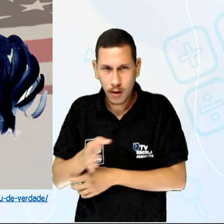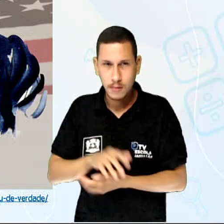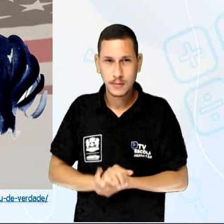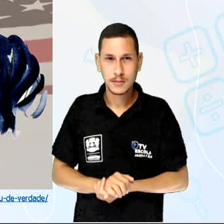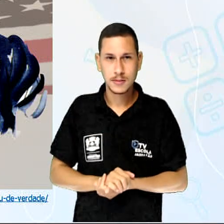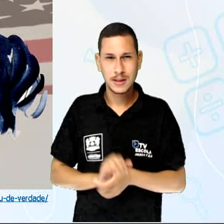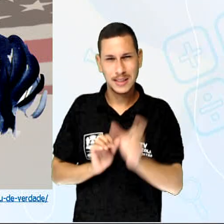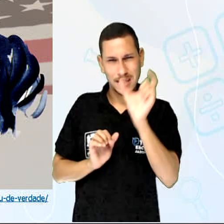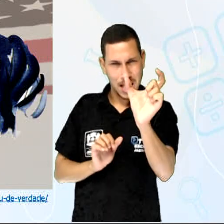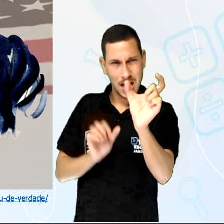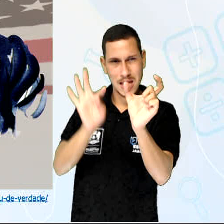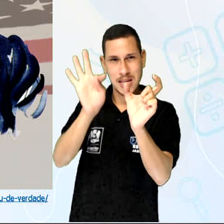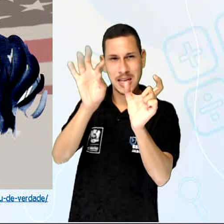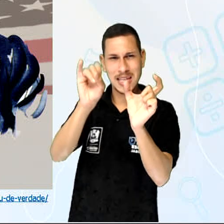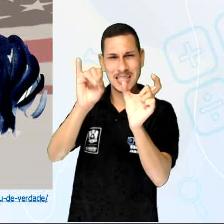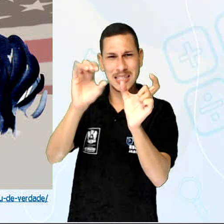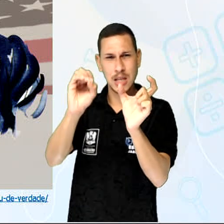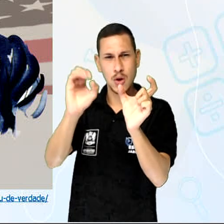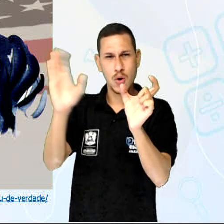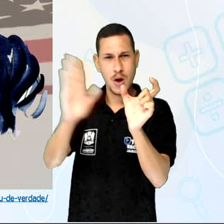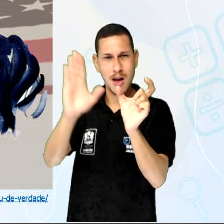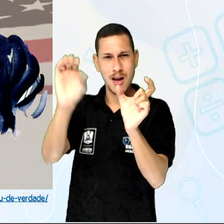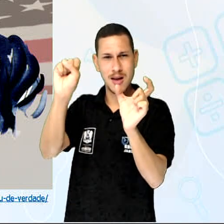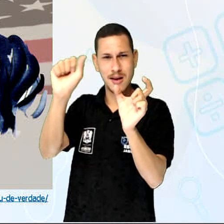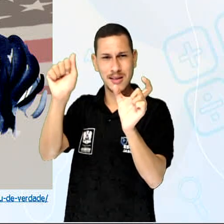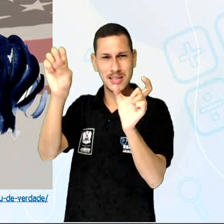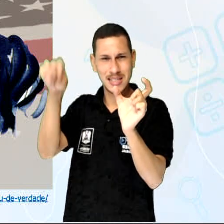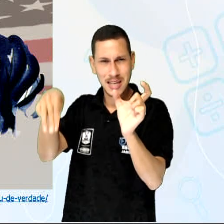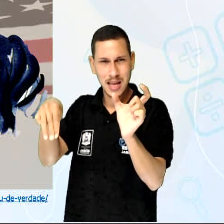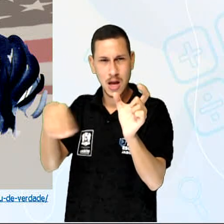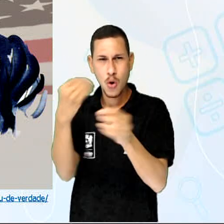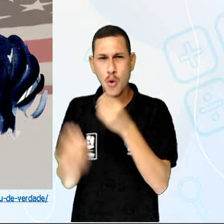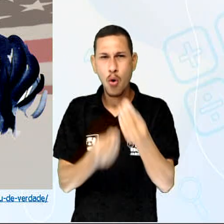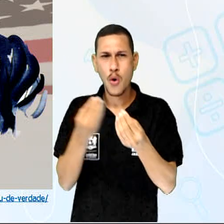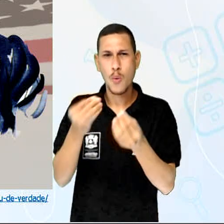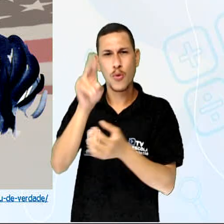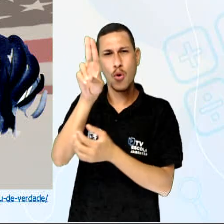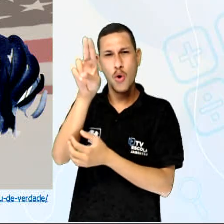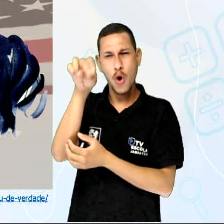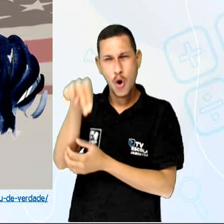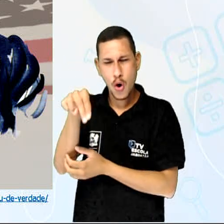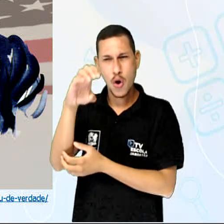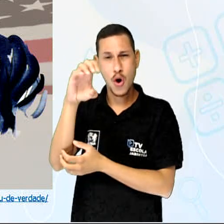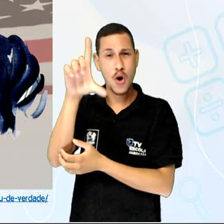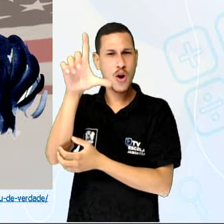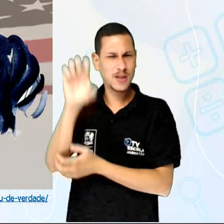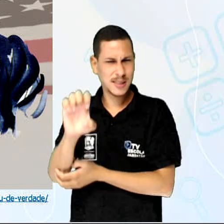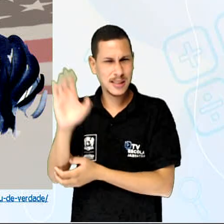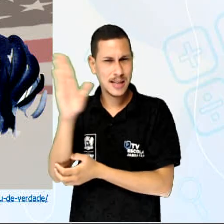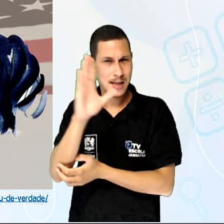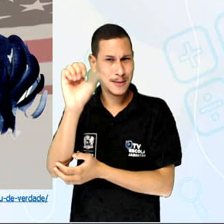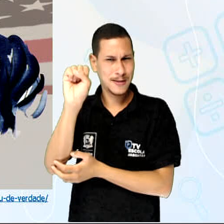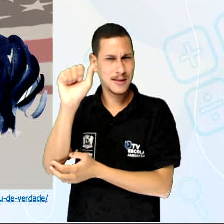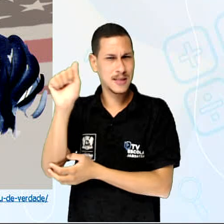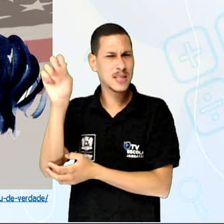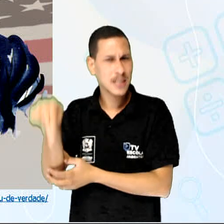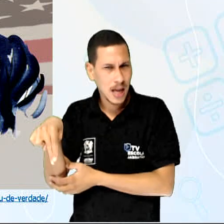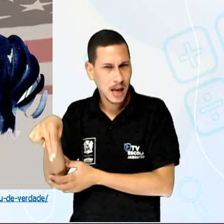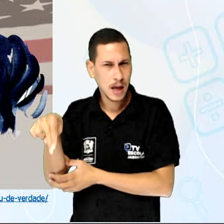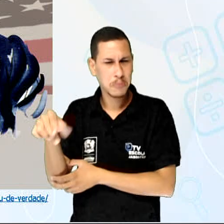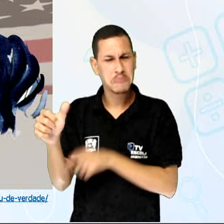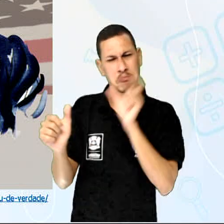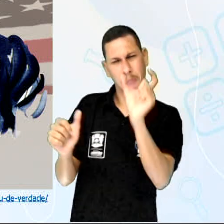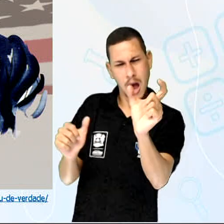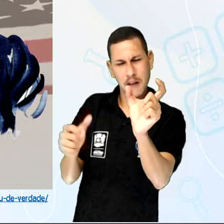Sam, mais denominado também em inglês Uncle Sam, né? Essa expressão, né,